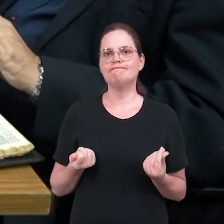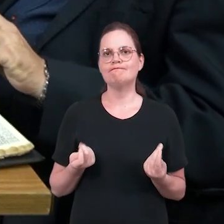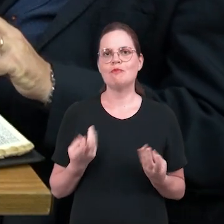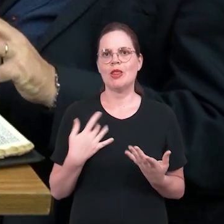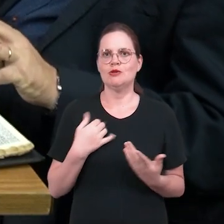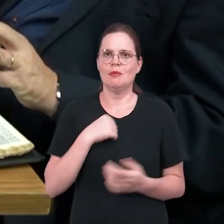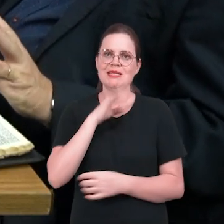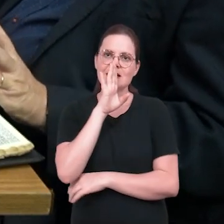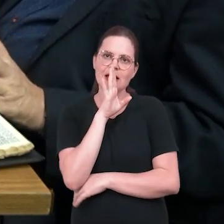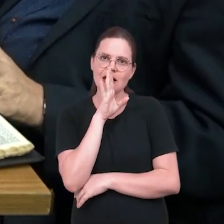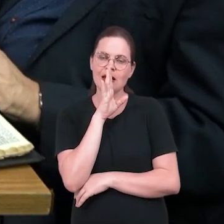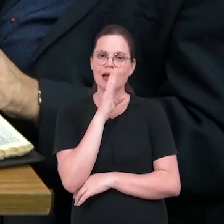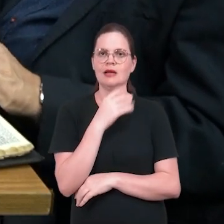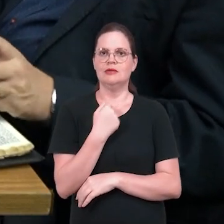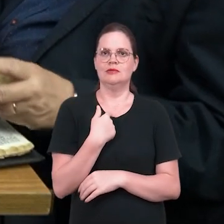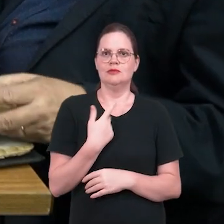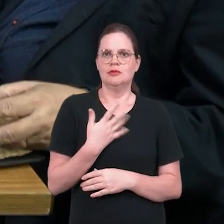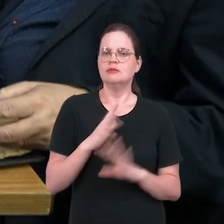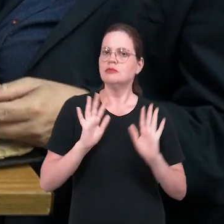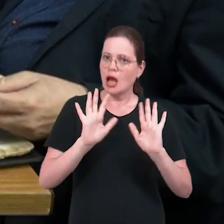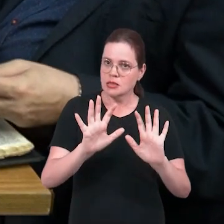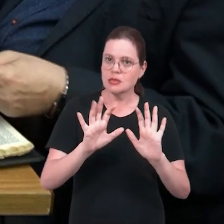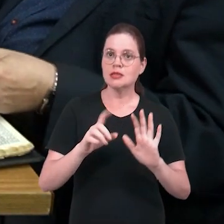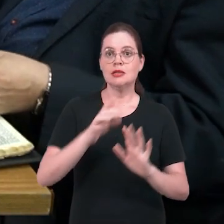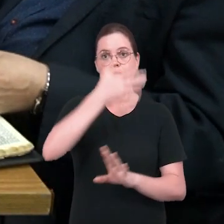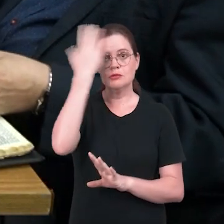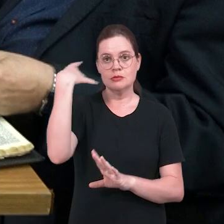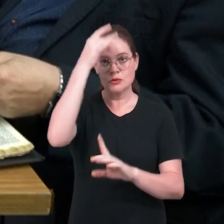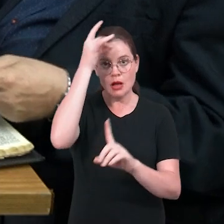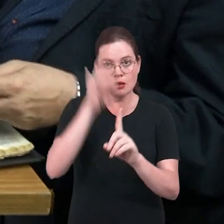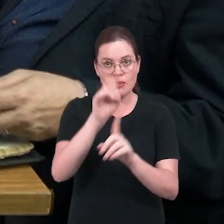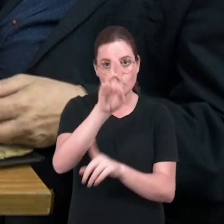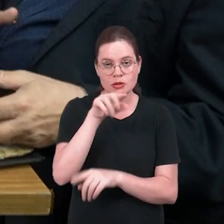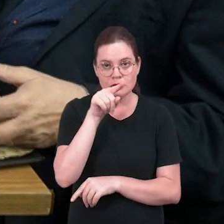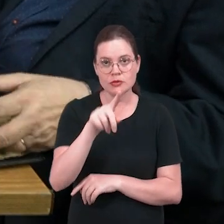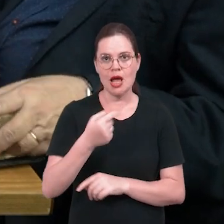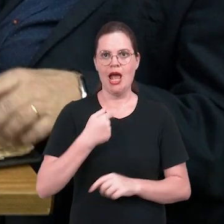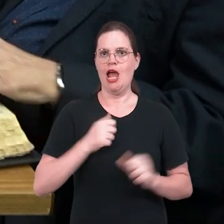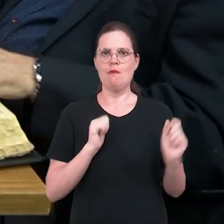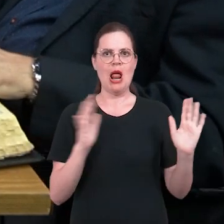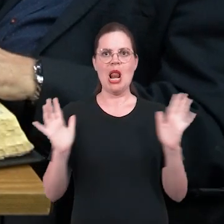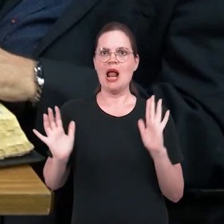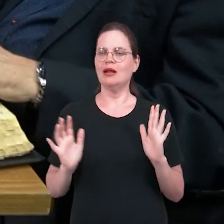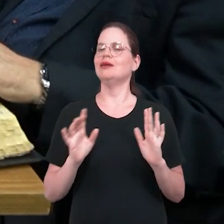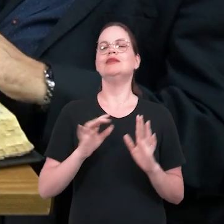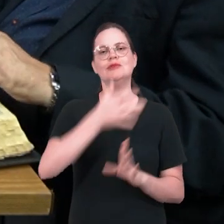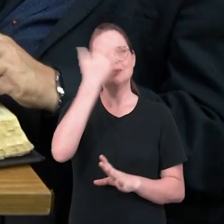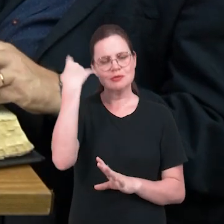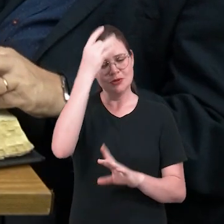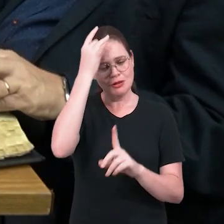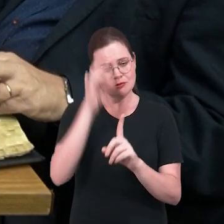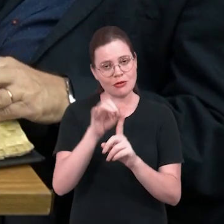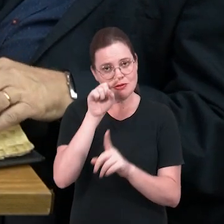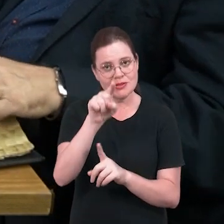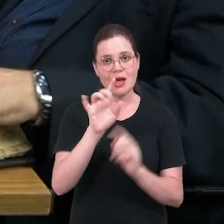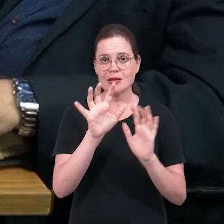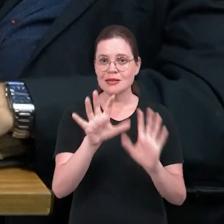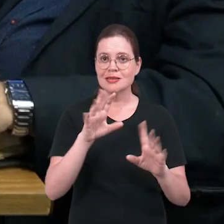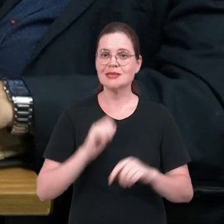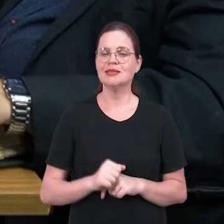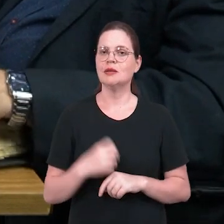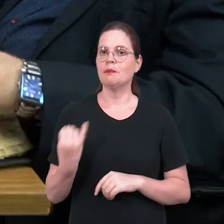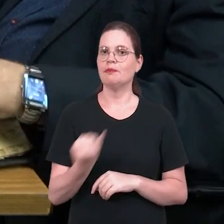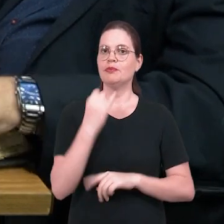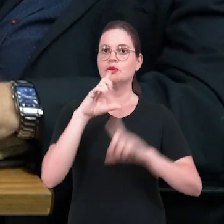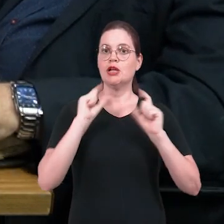mais retraído, mais introspecto. Assim o senhor vai te usar. Não, eu sou muito expansivo. Assim o senhor vai te usar. Né?